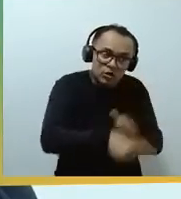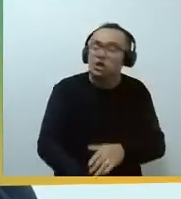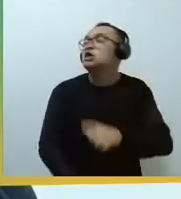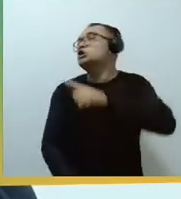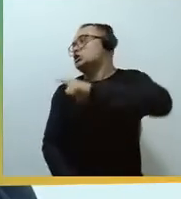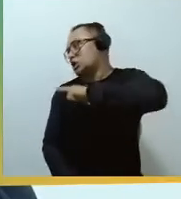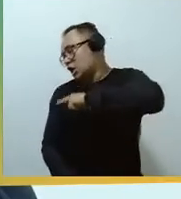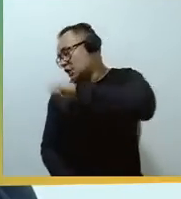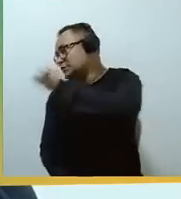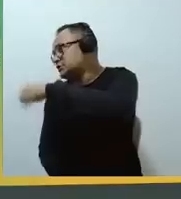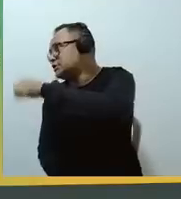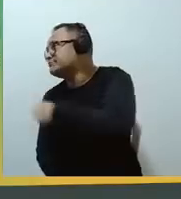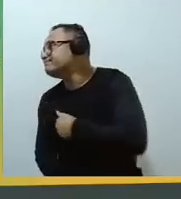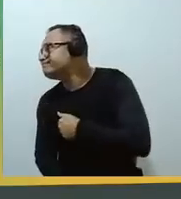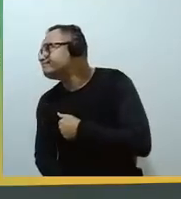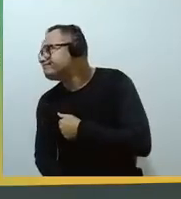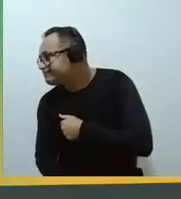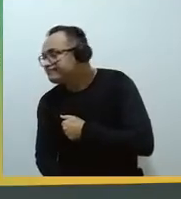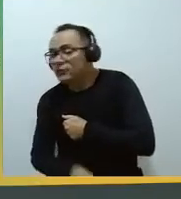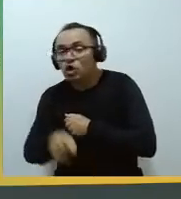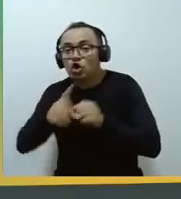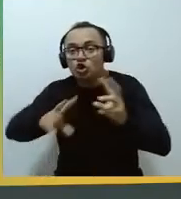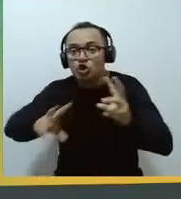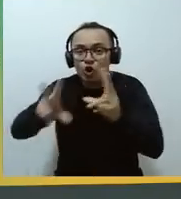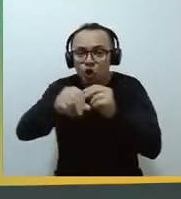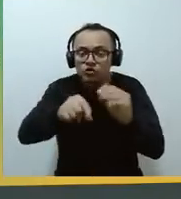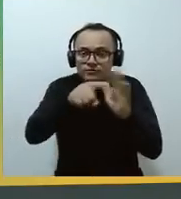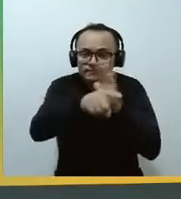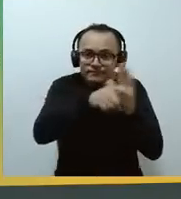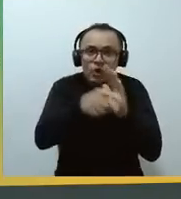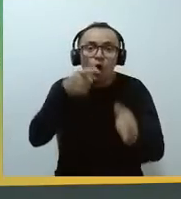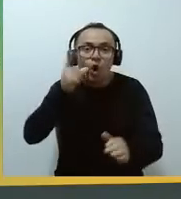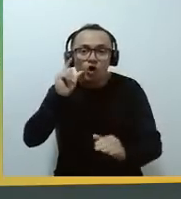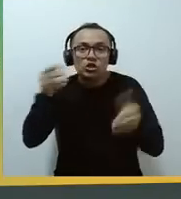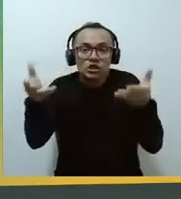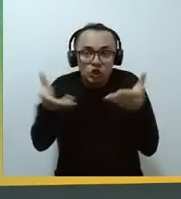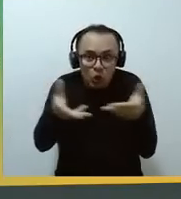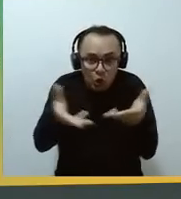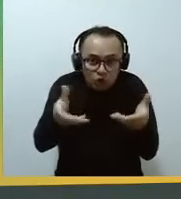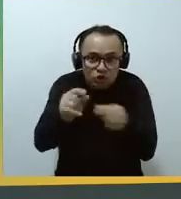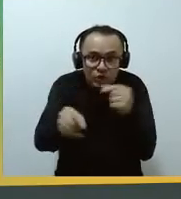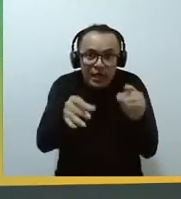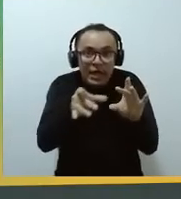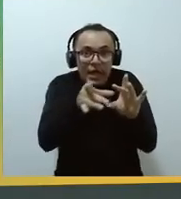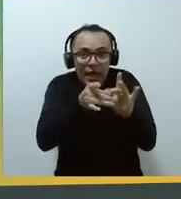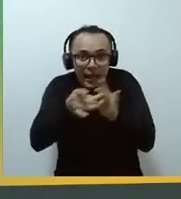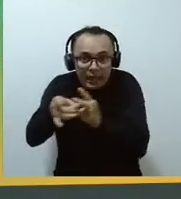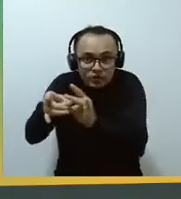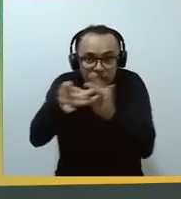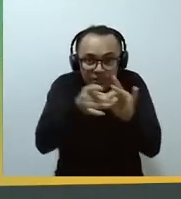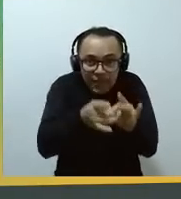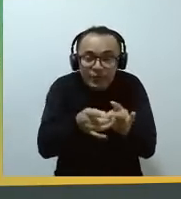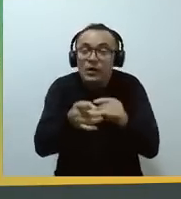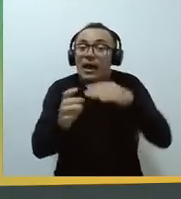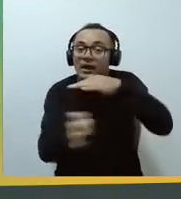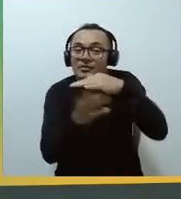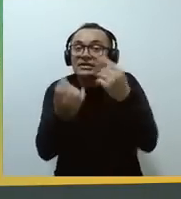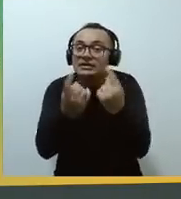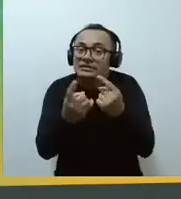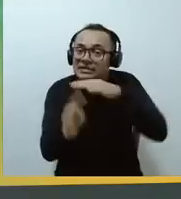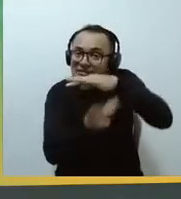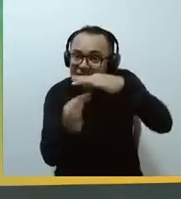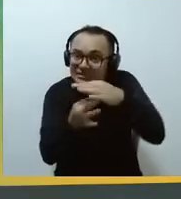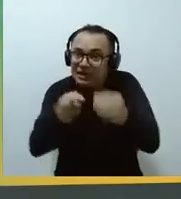presidente, todos os questionamentos, tanto de ontem quanto de hoje, eles foram relacionados a empresas terceirizadas da SEMASA e